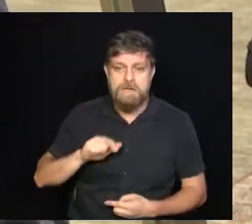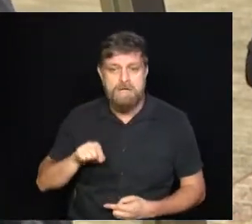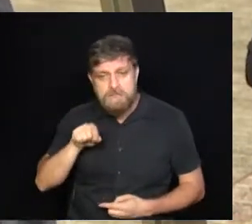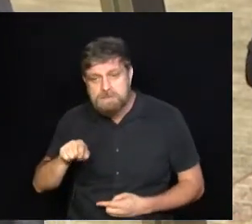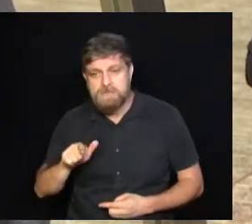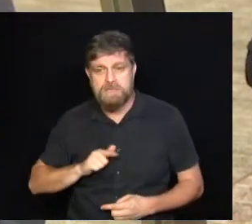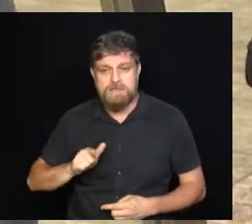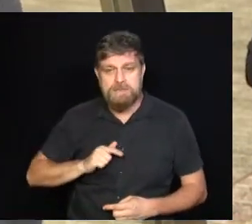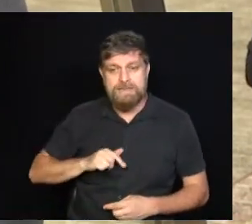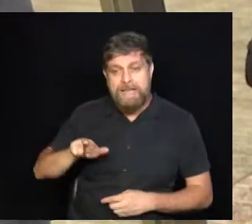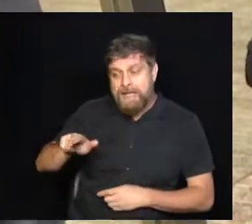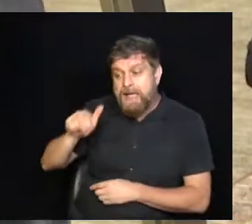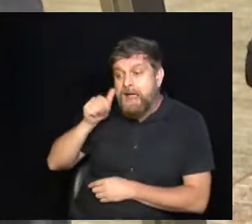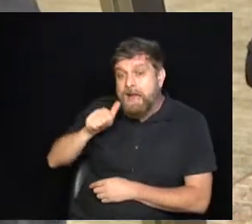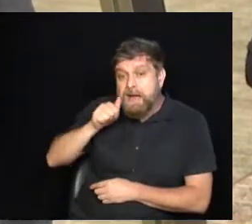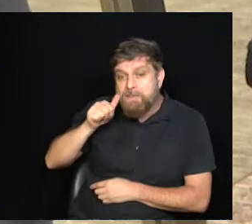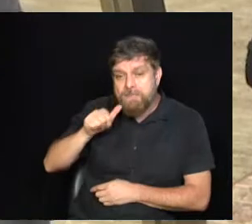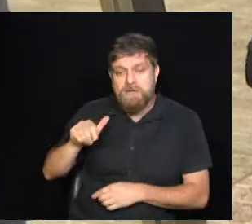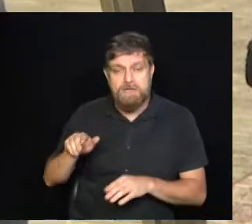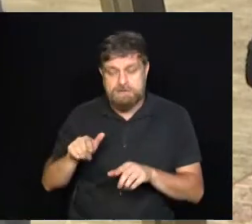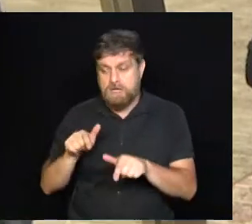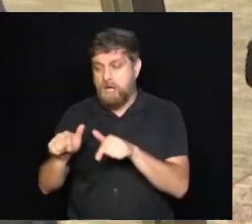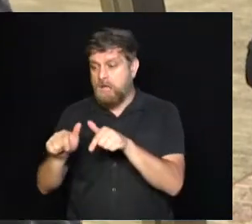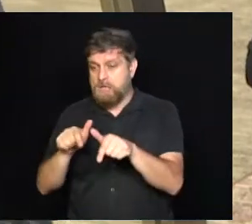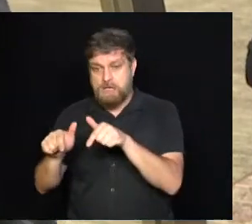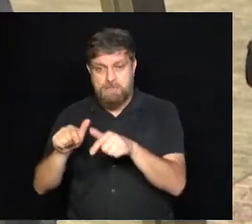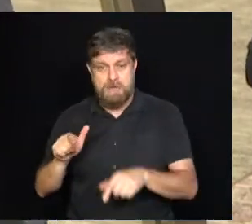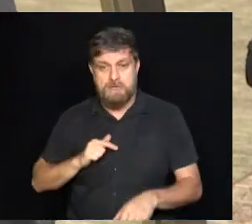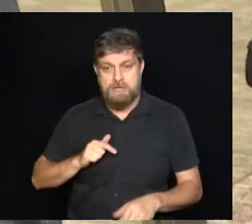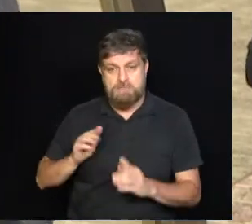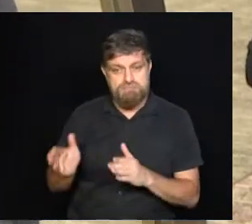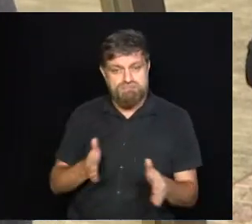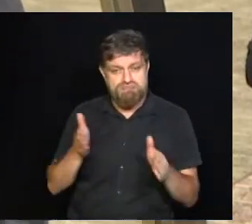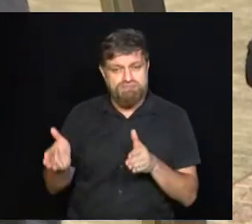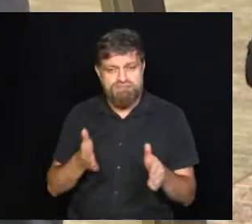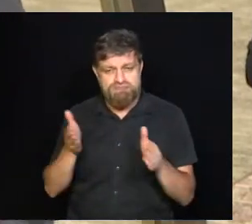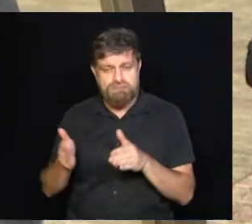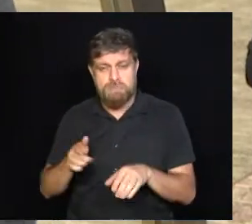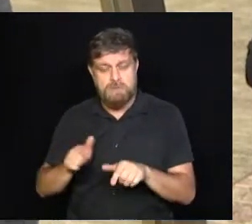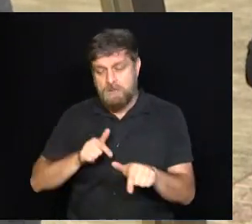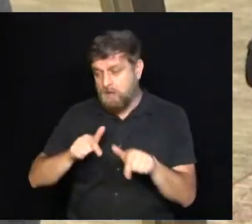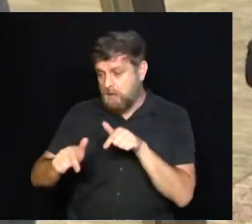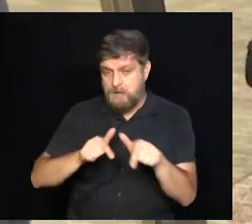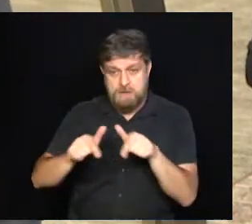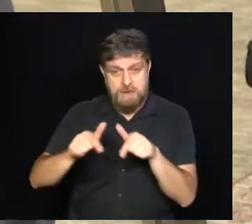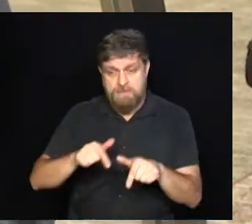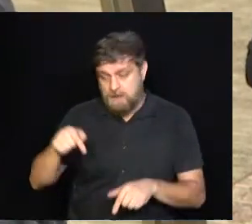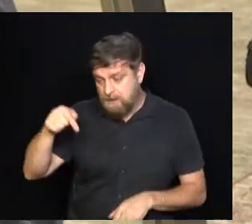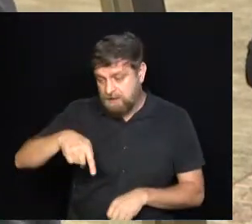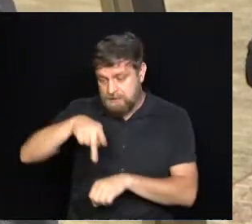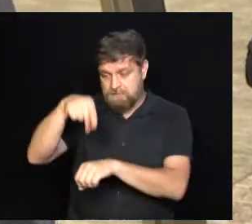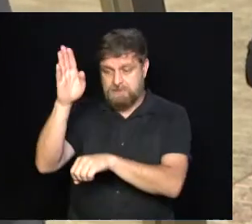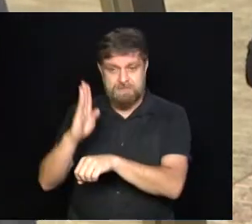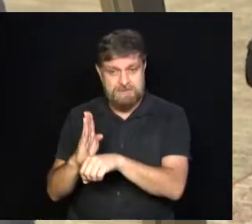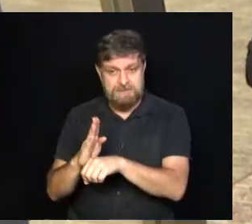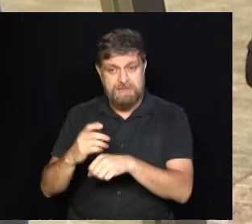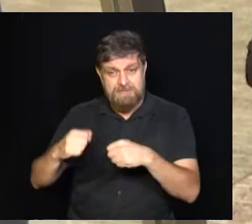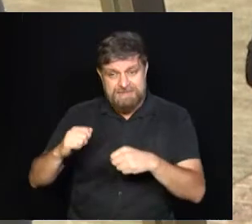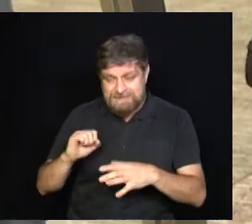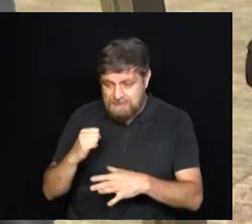têm as suas irmãs, elas trabalham, elas produzem, elas fazem uma série de coisas no nosso país e devem